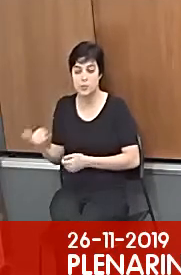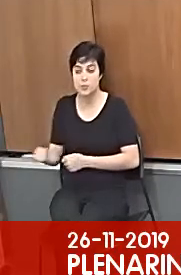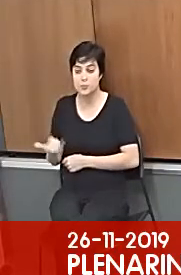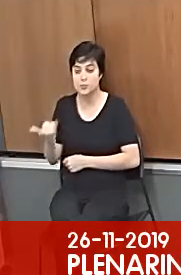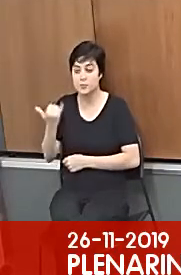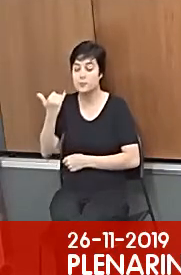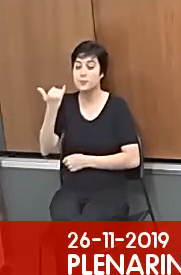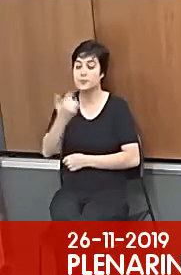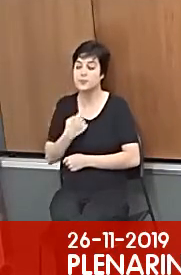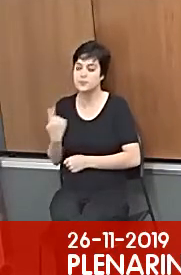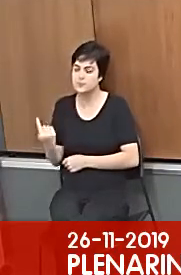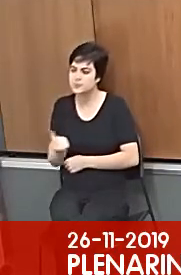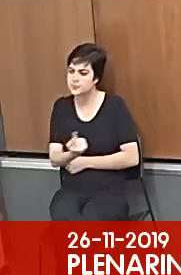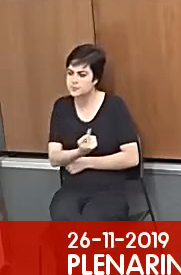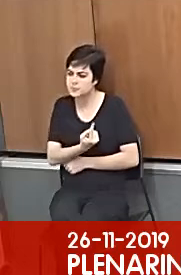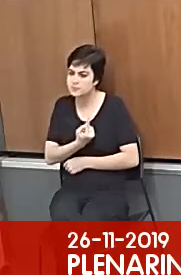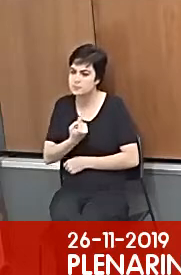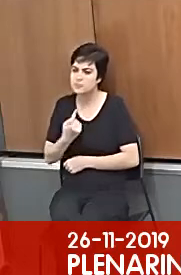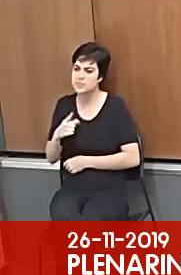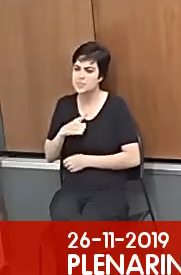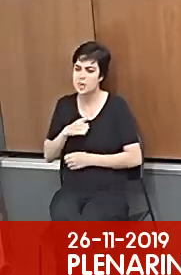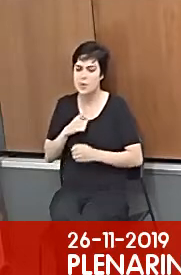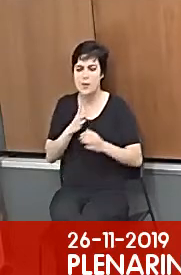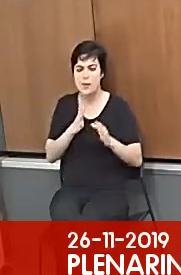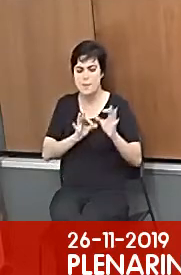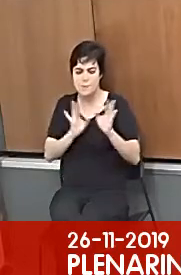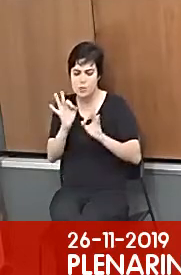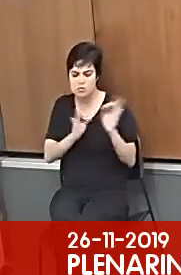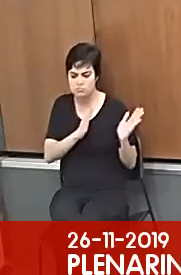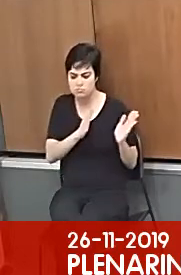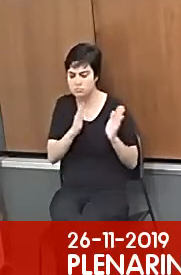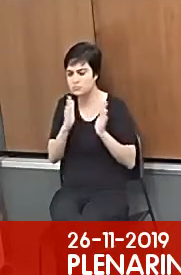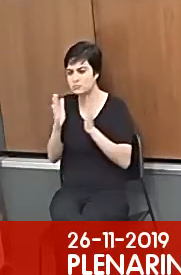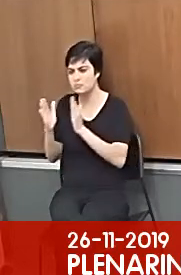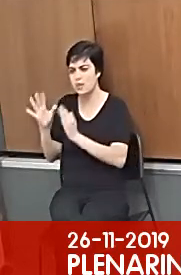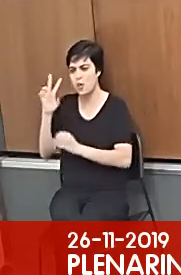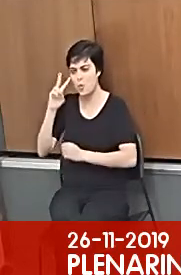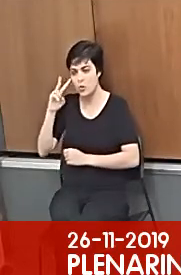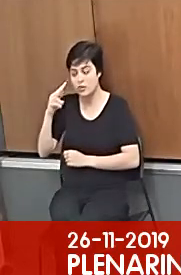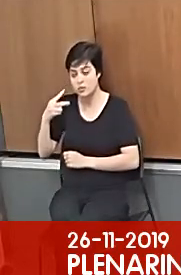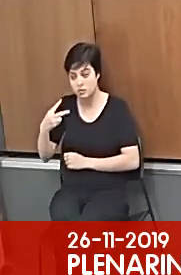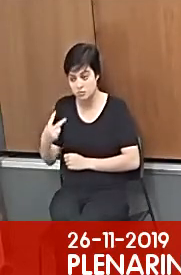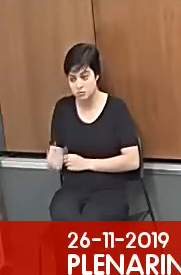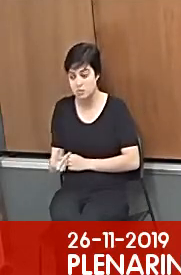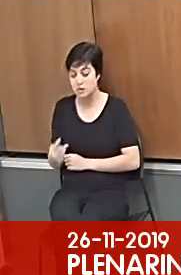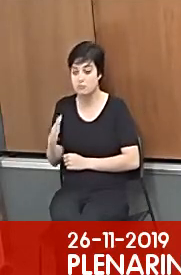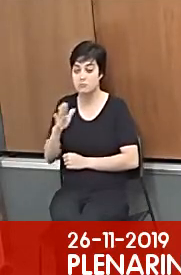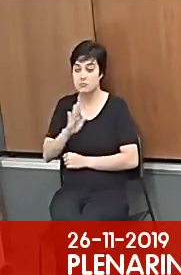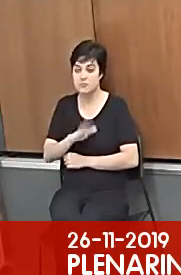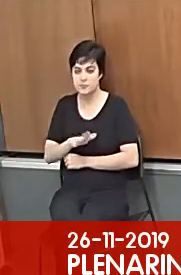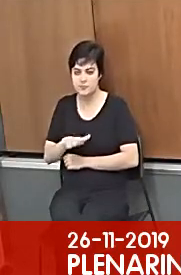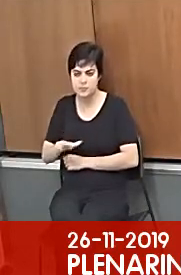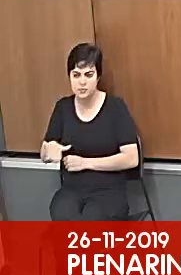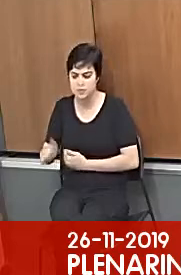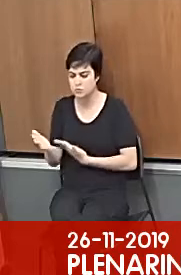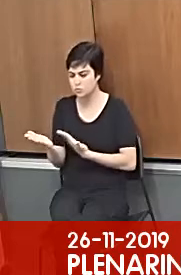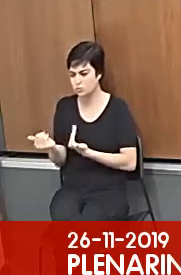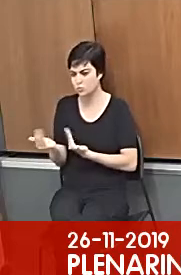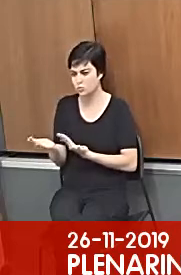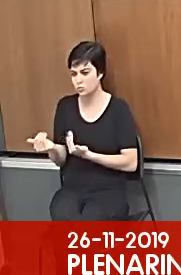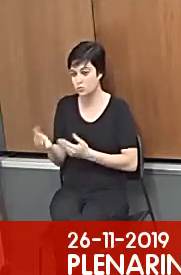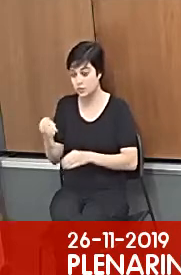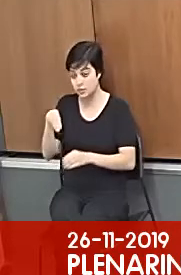quando fazemos esse processo de reconhecimento que a criança, o adolescente, o jovem